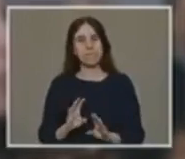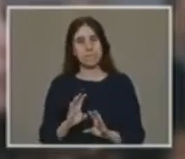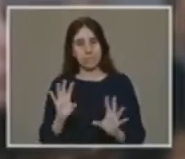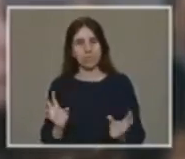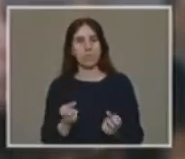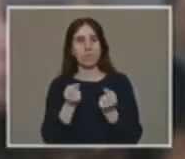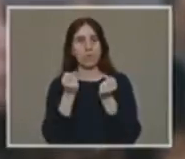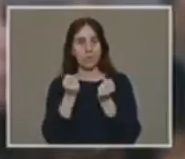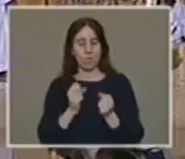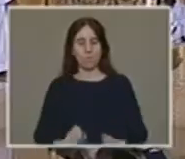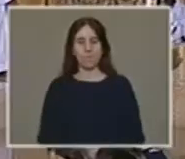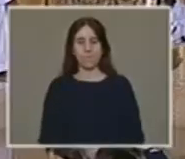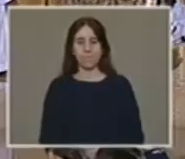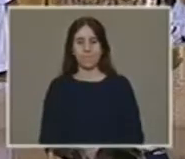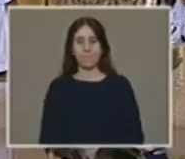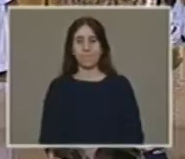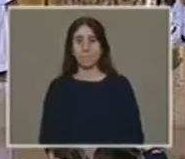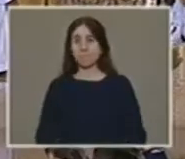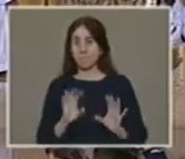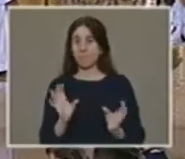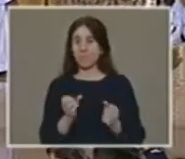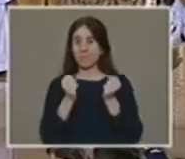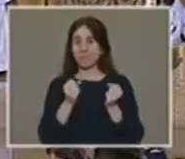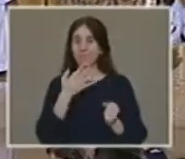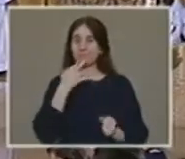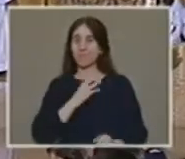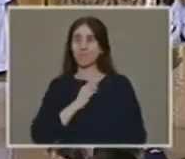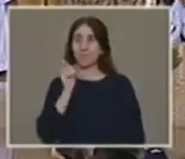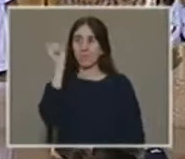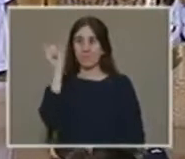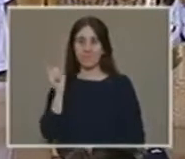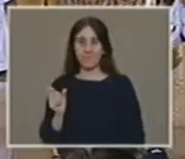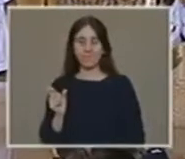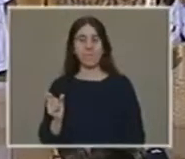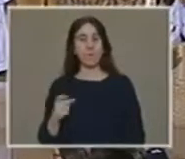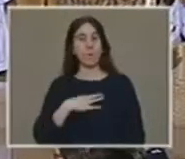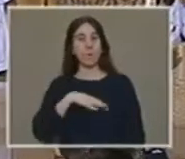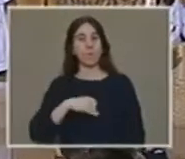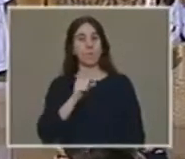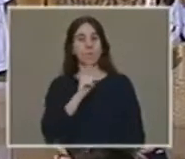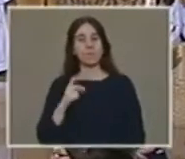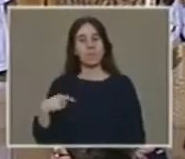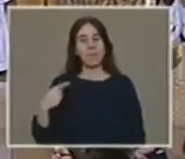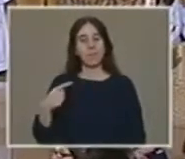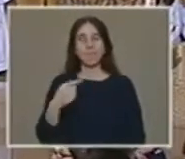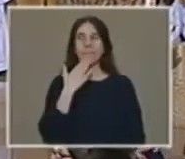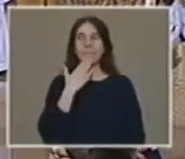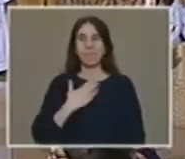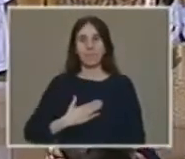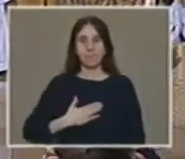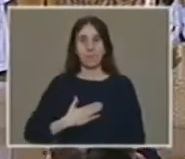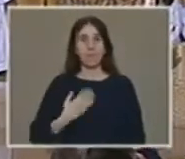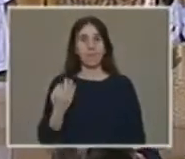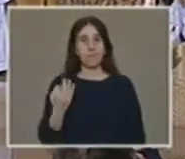mas livrai-nos do mal. Livrai-nos de todo o mal, Senhor. Dai o mundo a paz em nossos dias, para